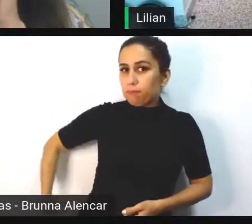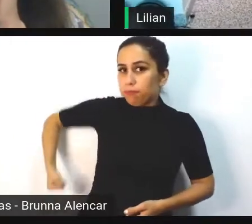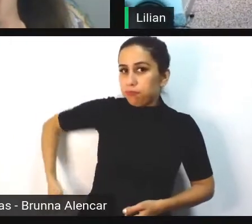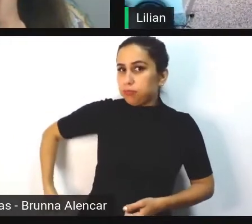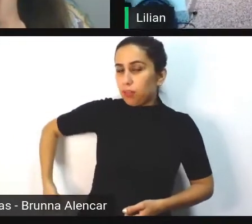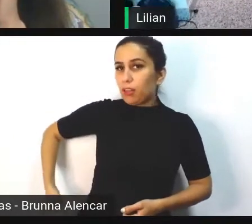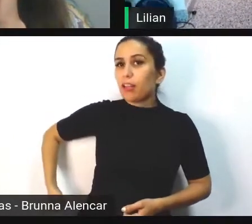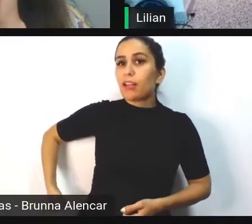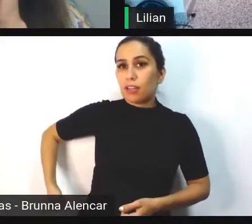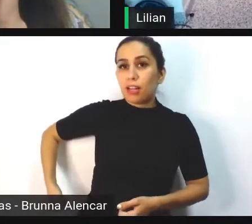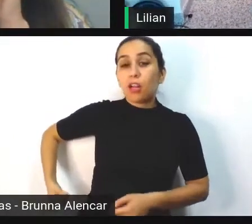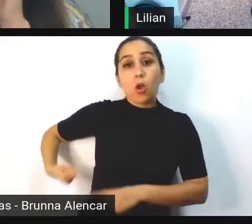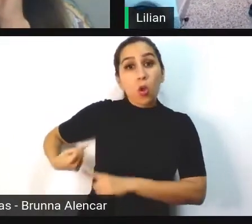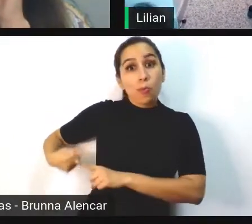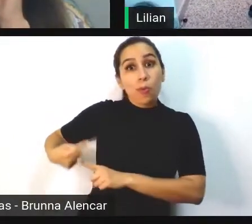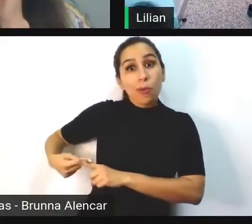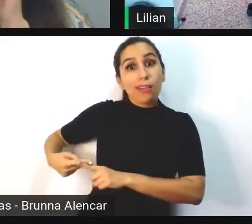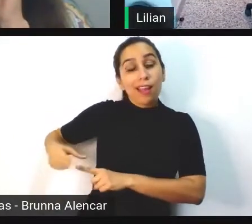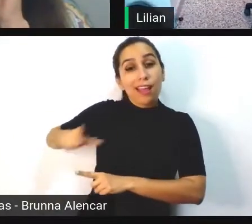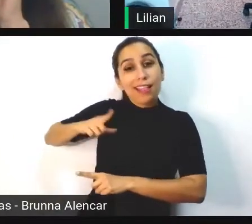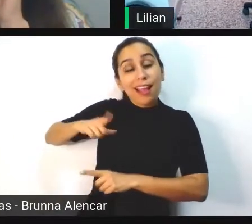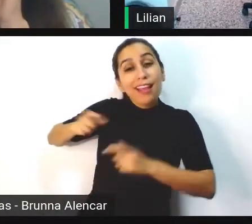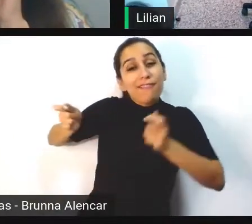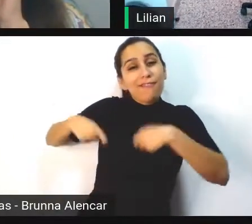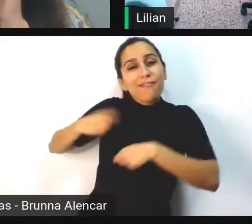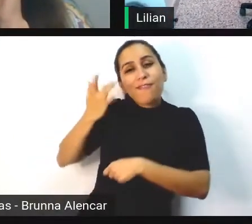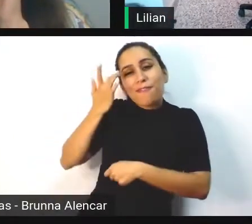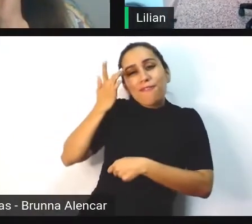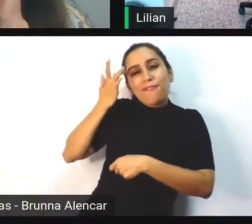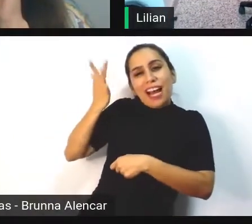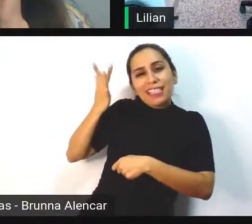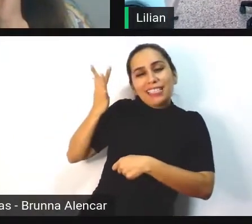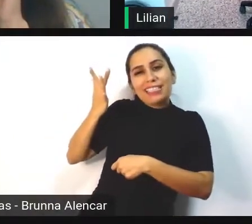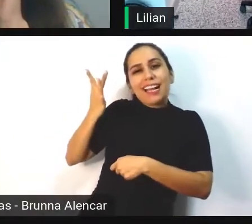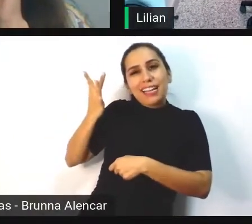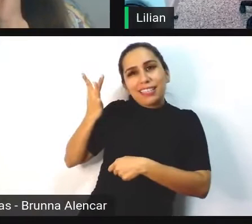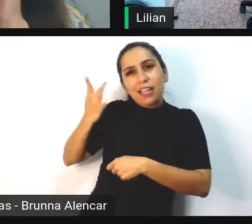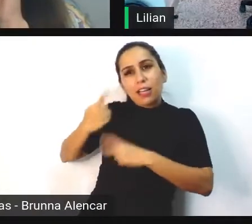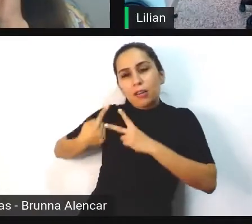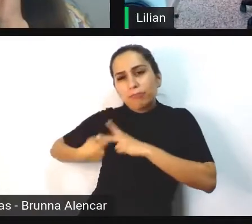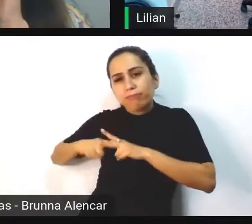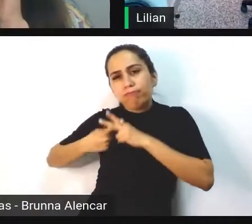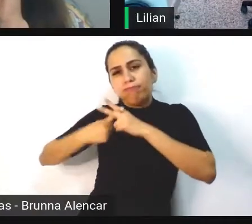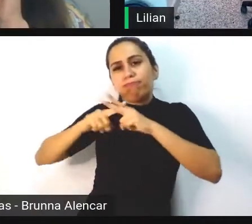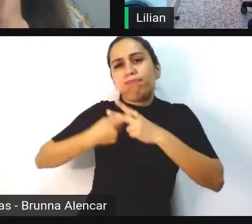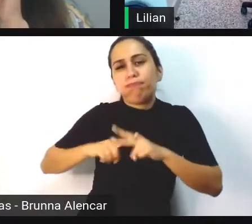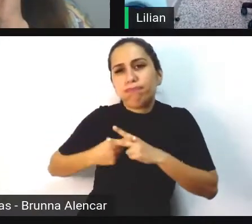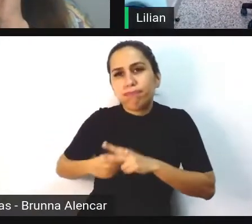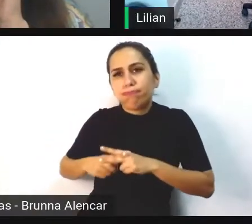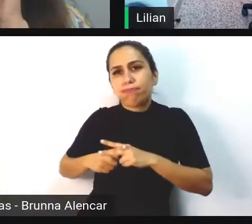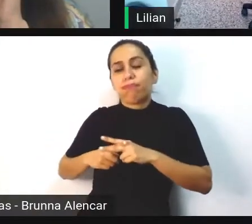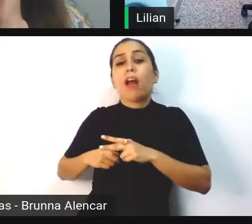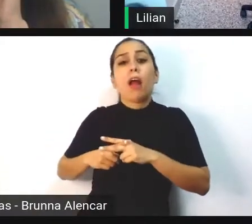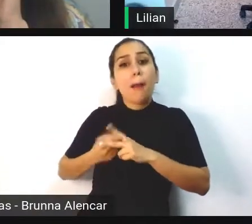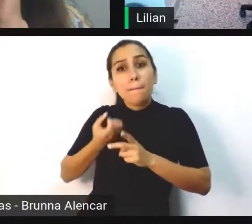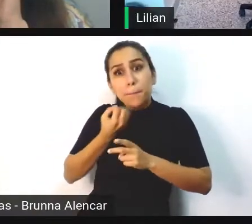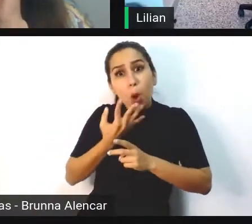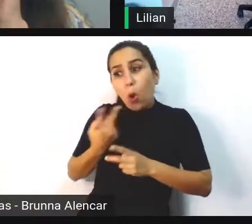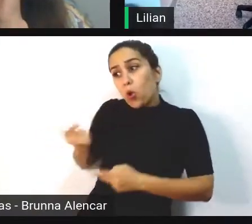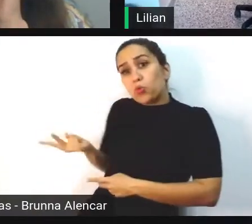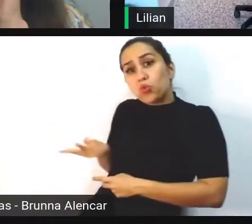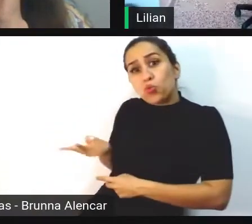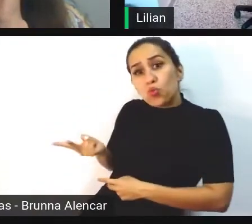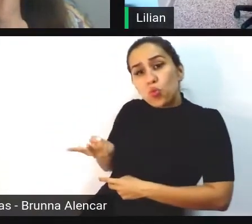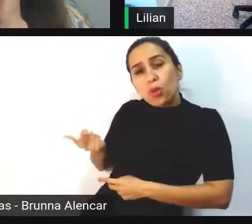porque isso facilita o manuseio. Quando é uma alavanca só, você quer aumentar a altura, você reclina o